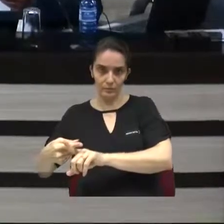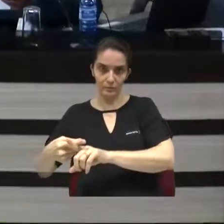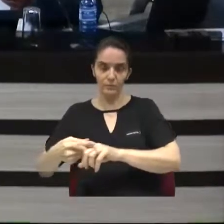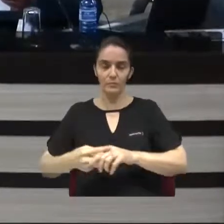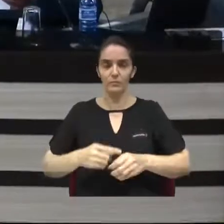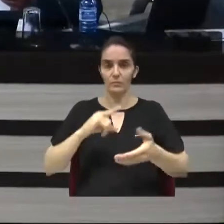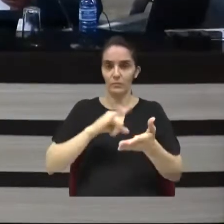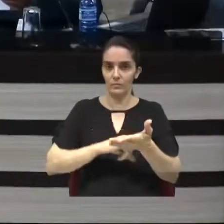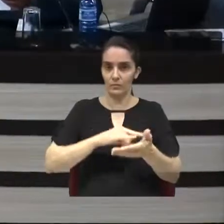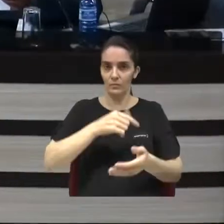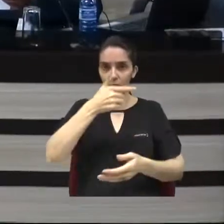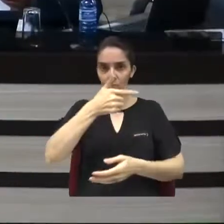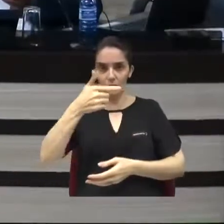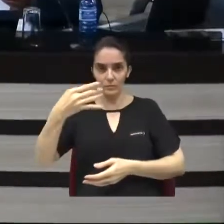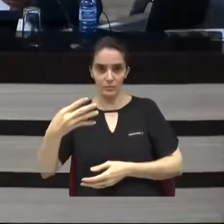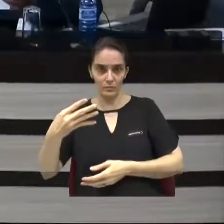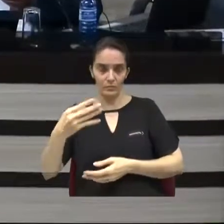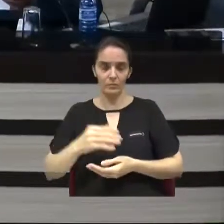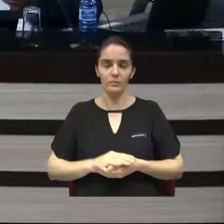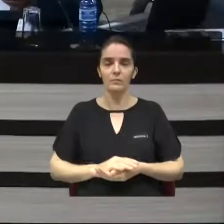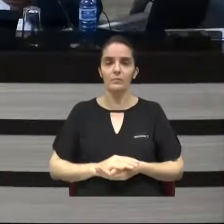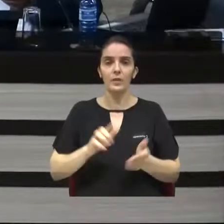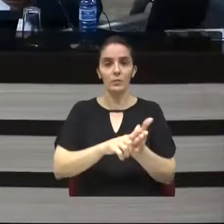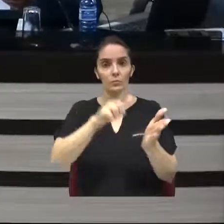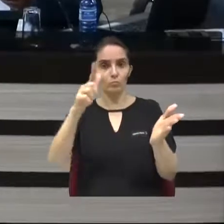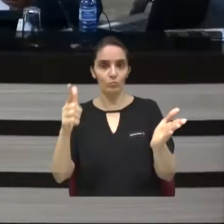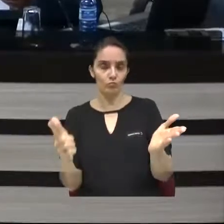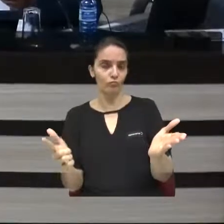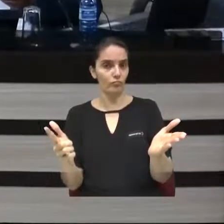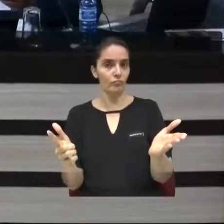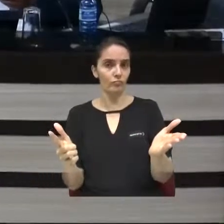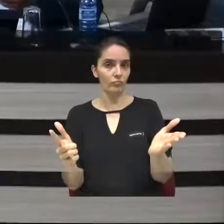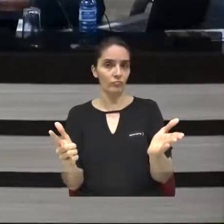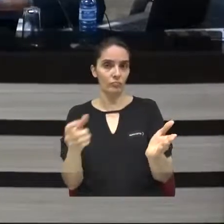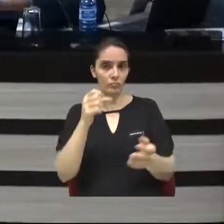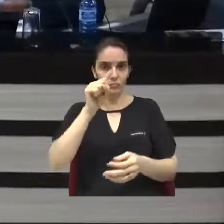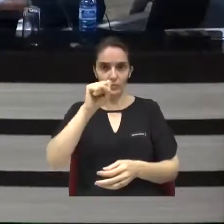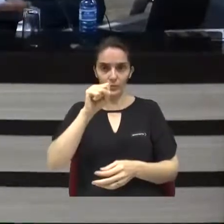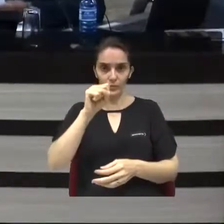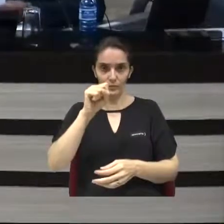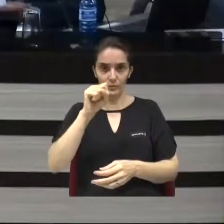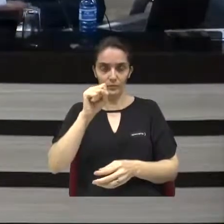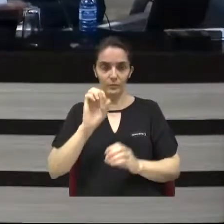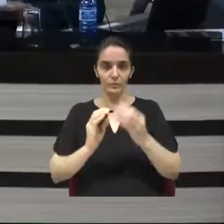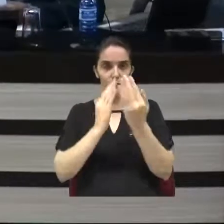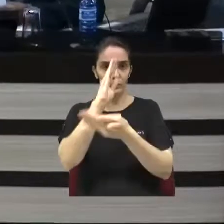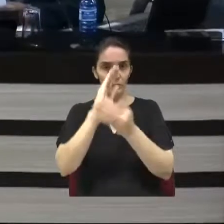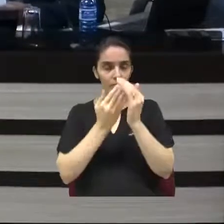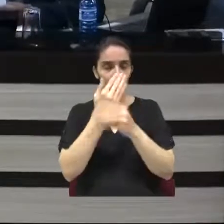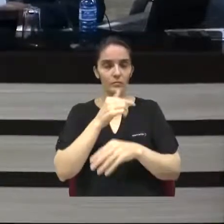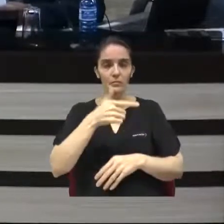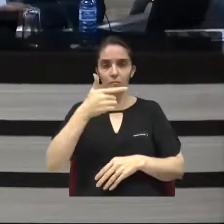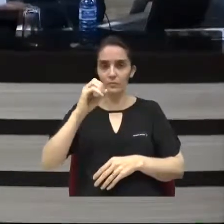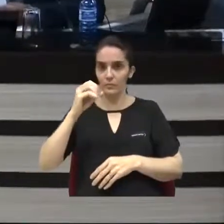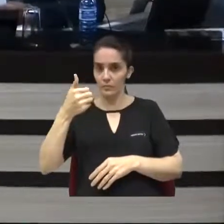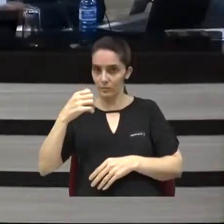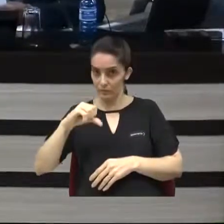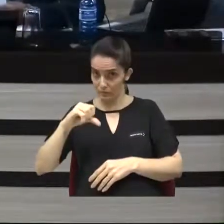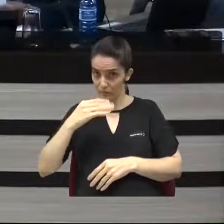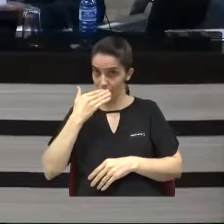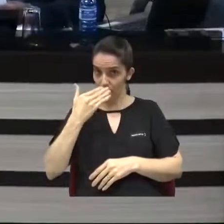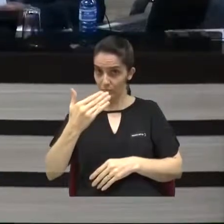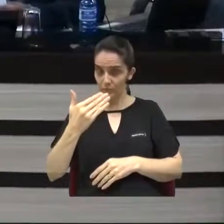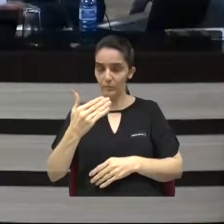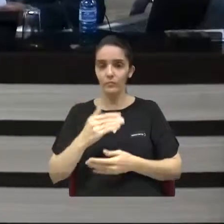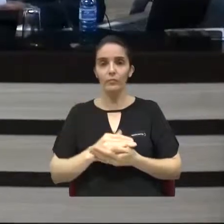de 2019, publicada no Jornal Oficial do Município em 8/2 de 2019, que pede abertura